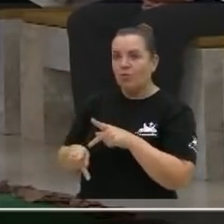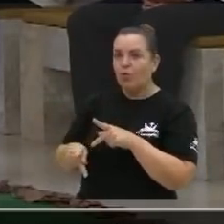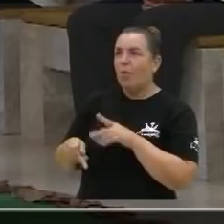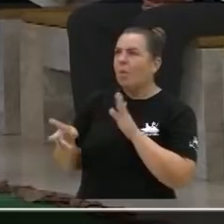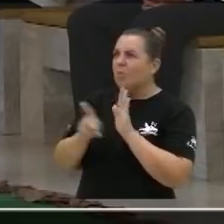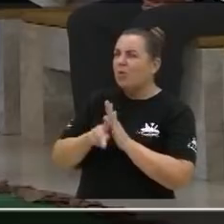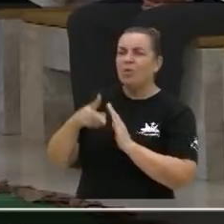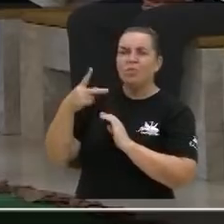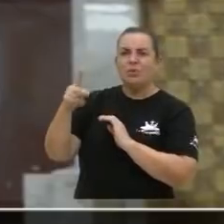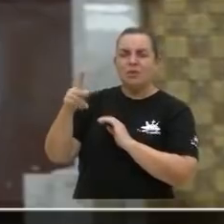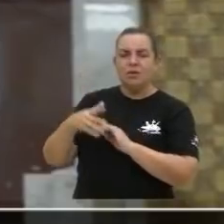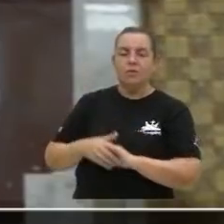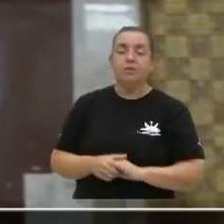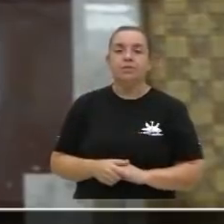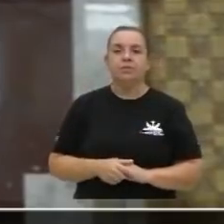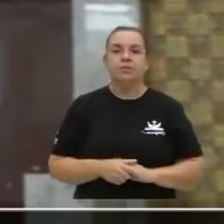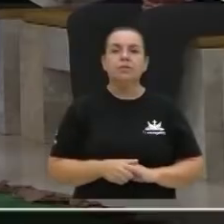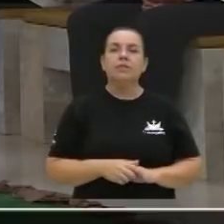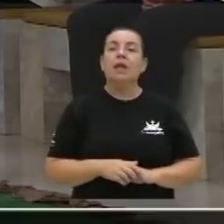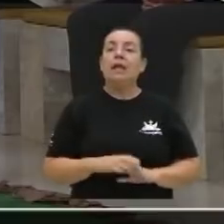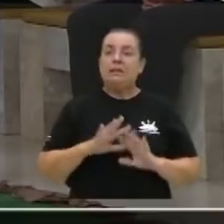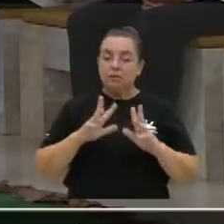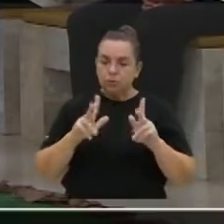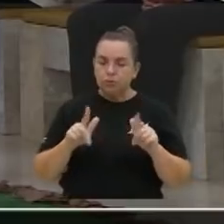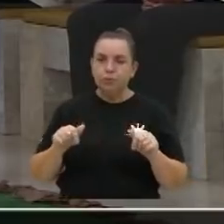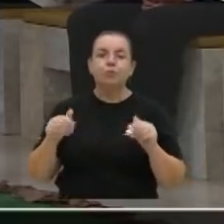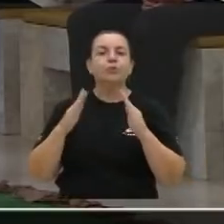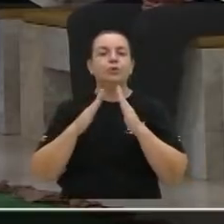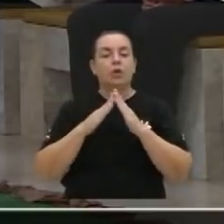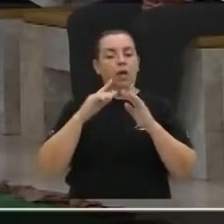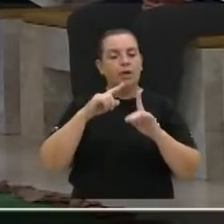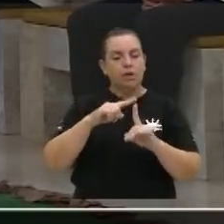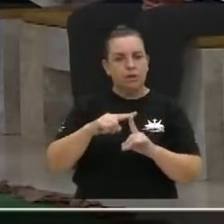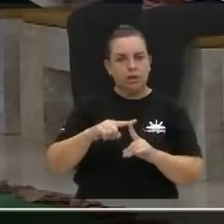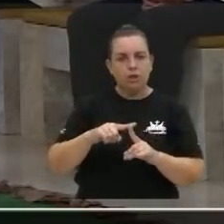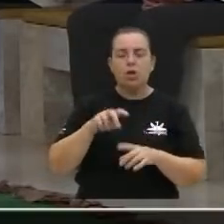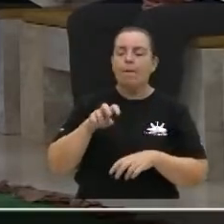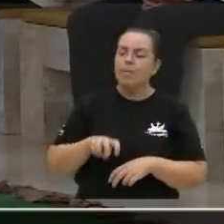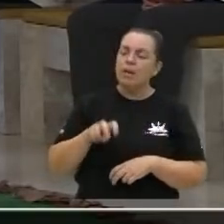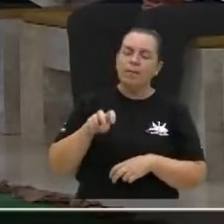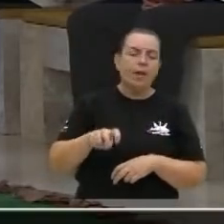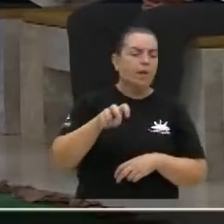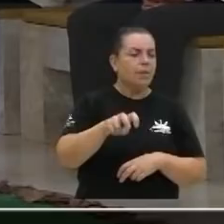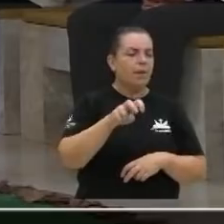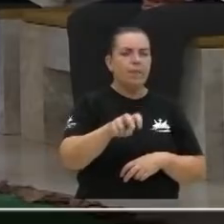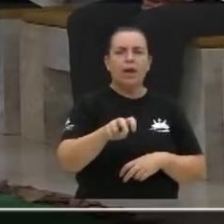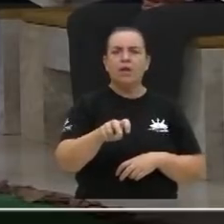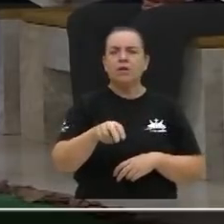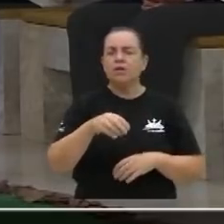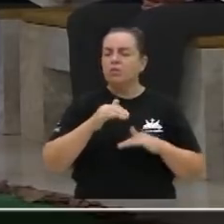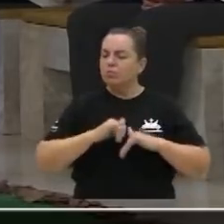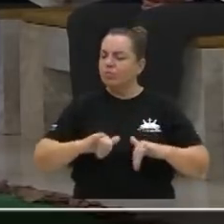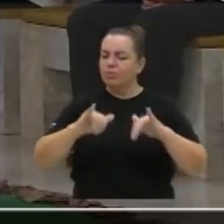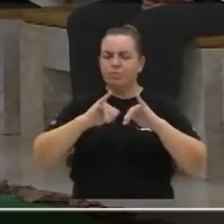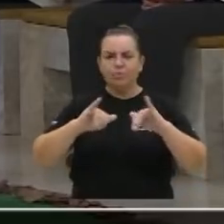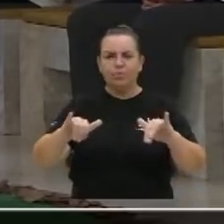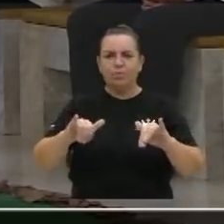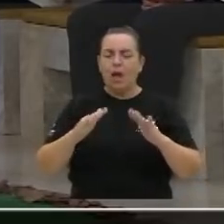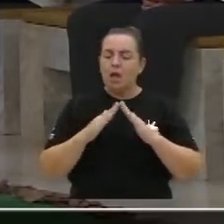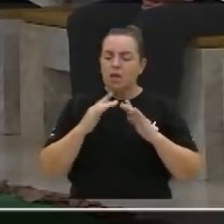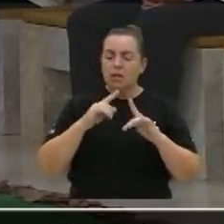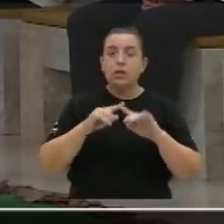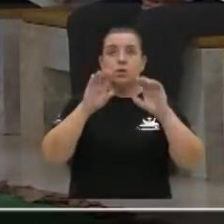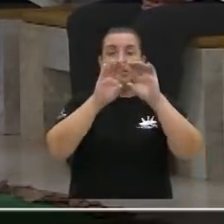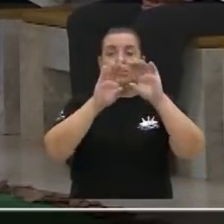que todos, a igreja peregrina, nas orações, a igreja